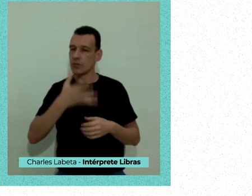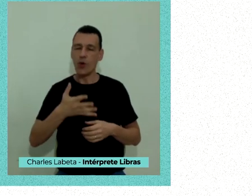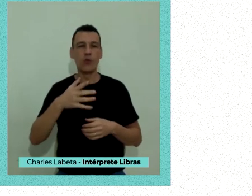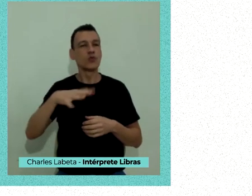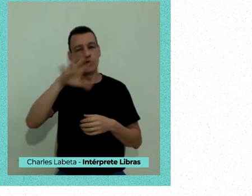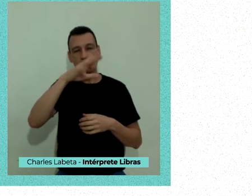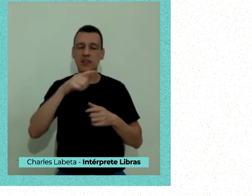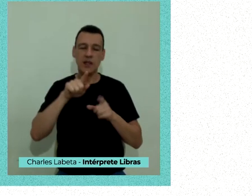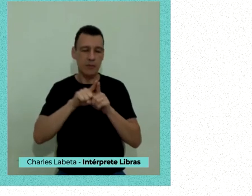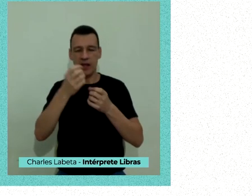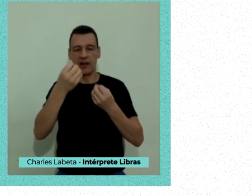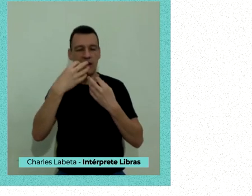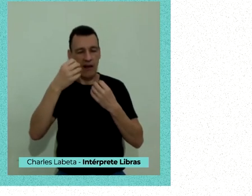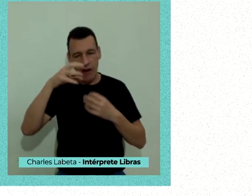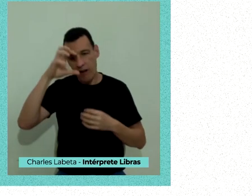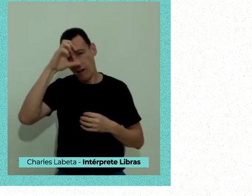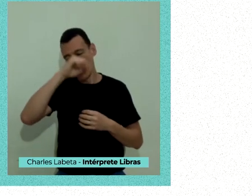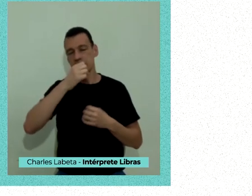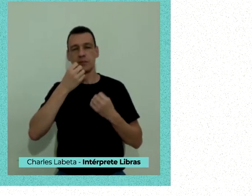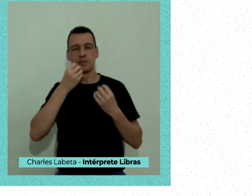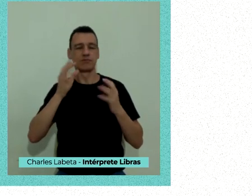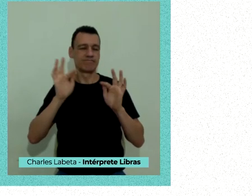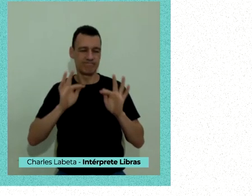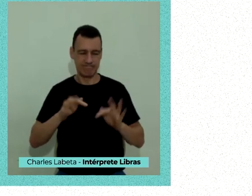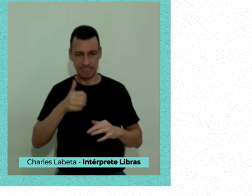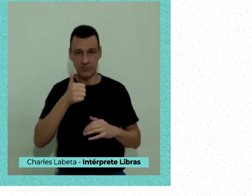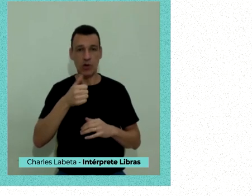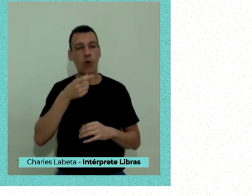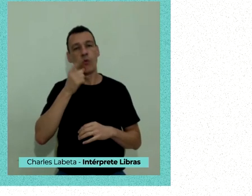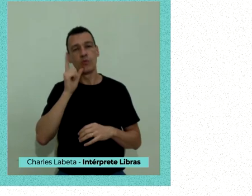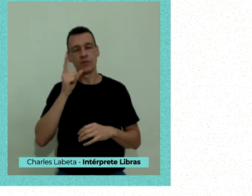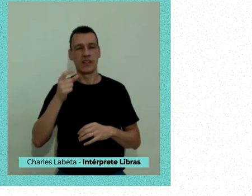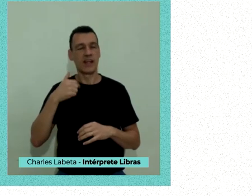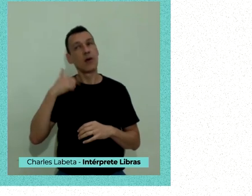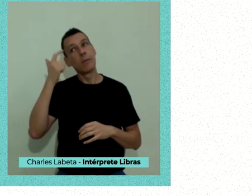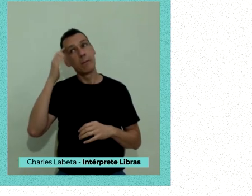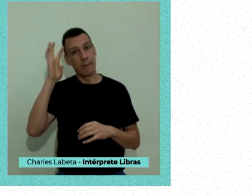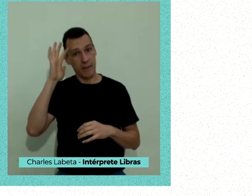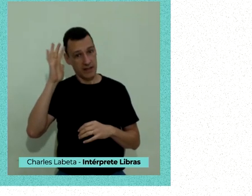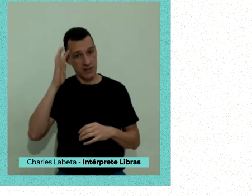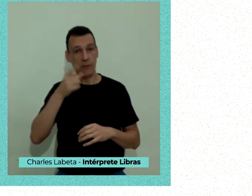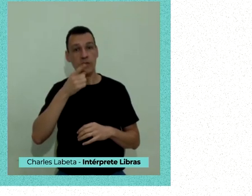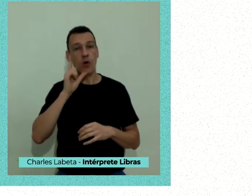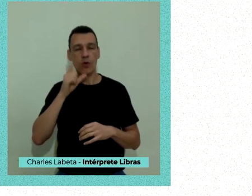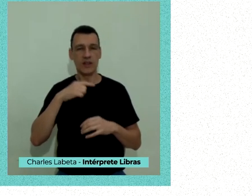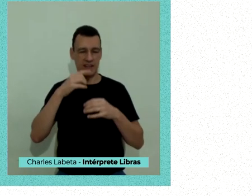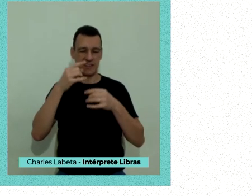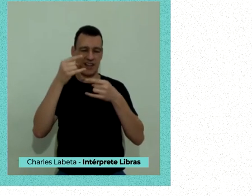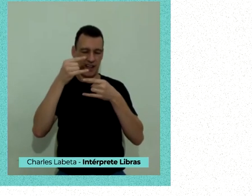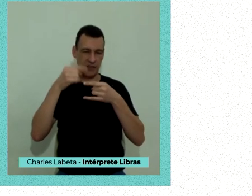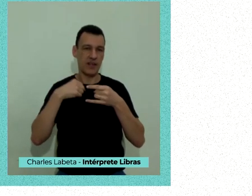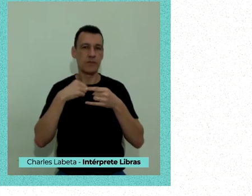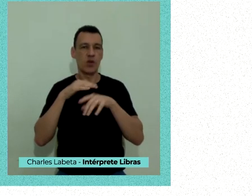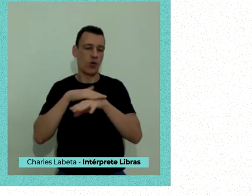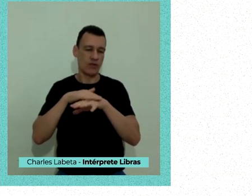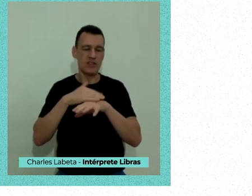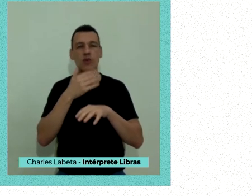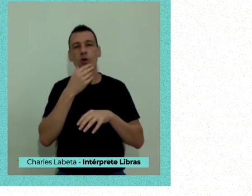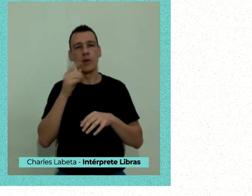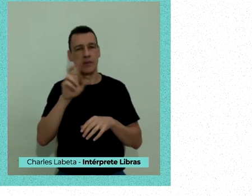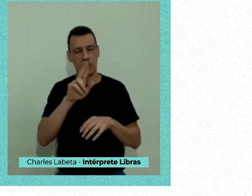É, eu fiquei pensando ontem, eu estive conversando com um rapaz numa live, um rapaz chamado Herman,